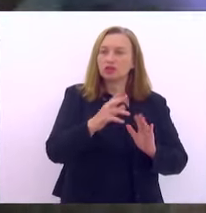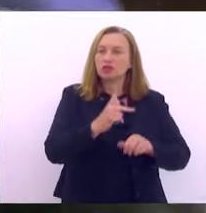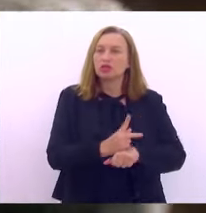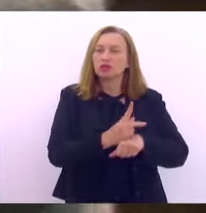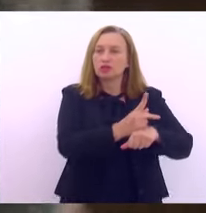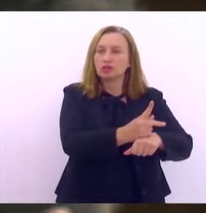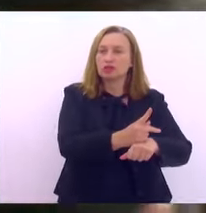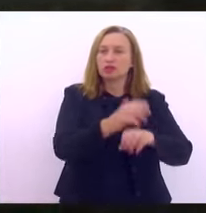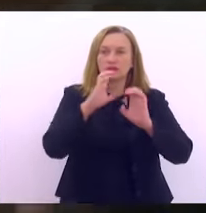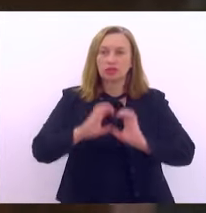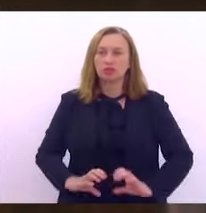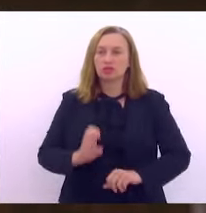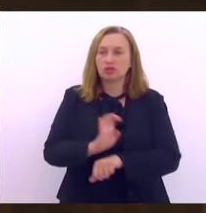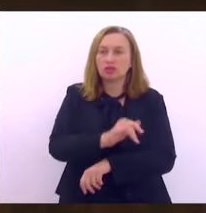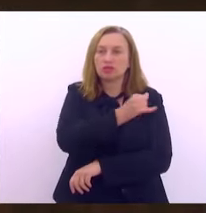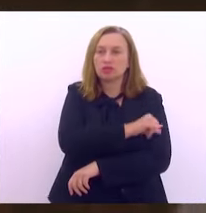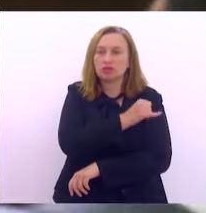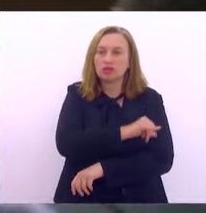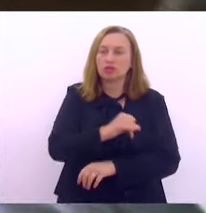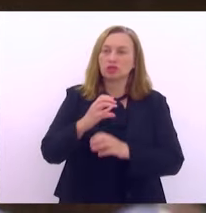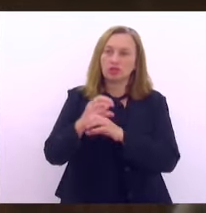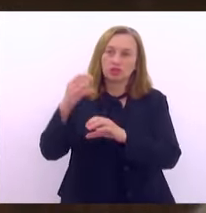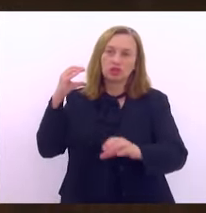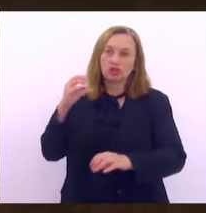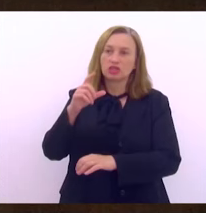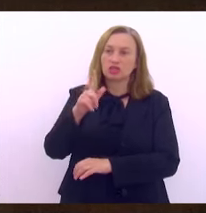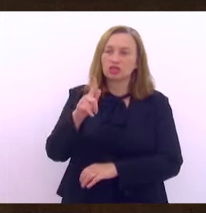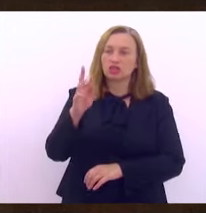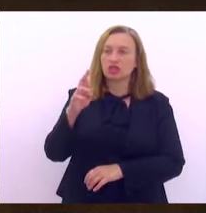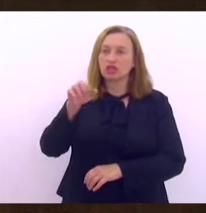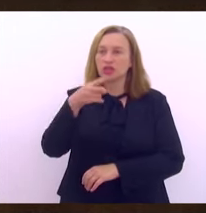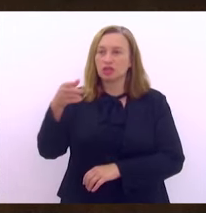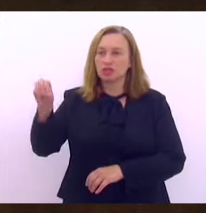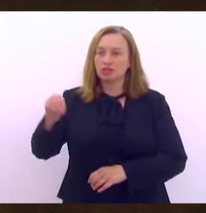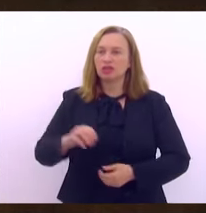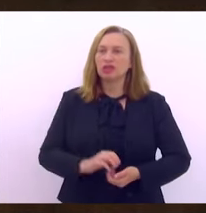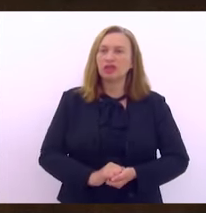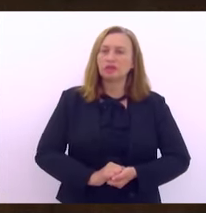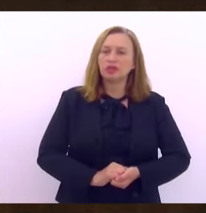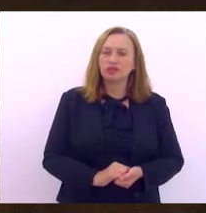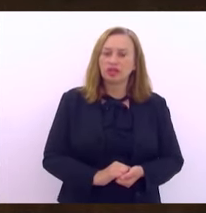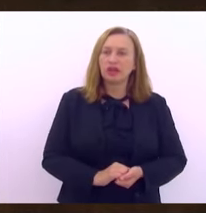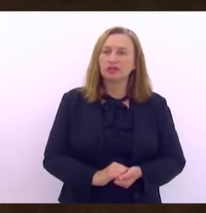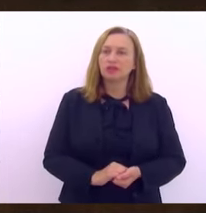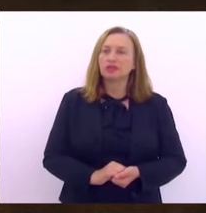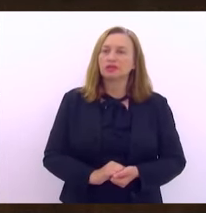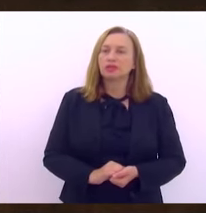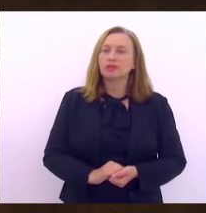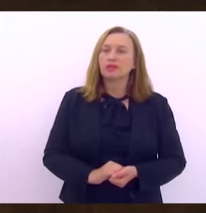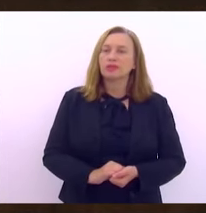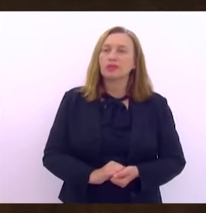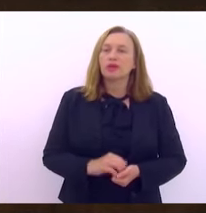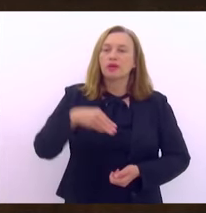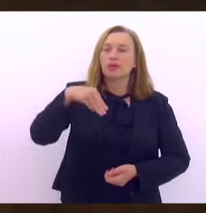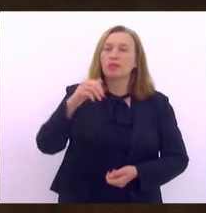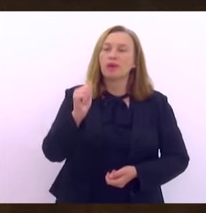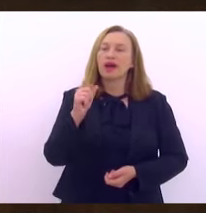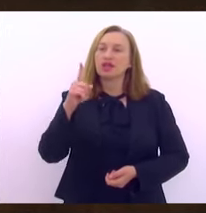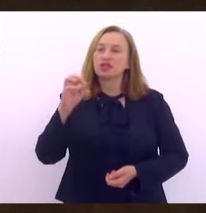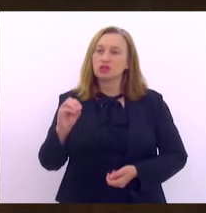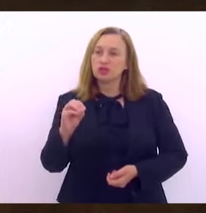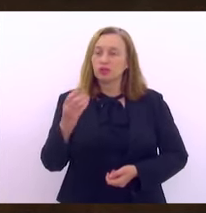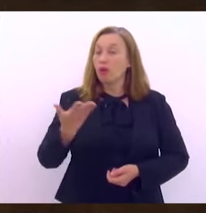Estado do Rio de Janeiro ao engenheiro Girão, vir aqui à plenária agradecendo, inclusive, por isso. O Márcio Girão é um